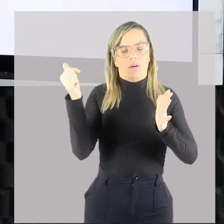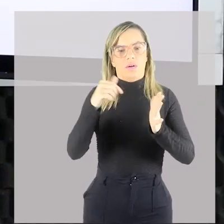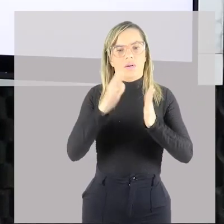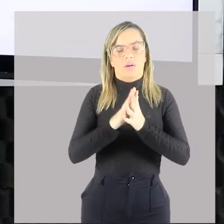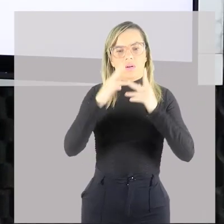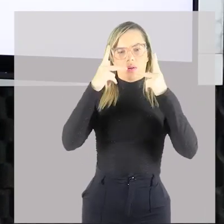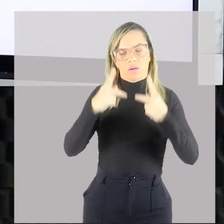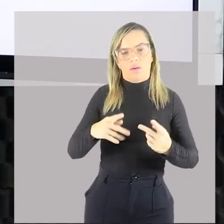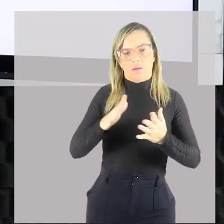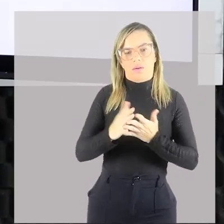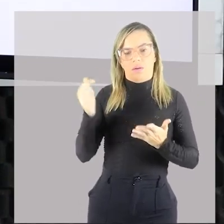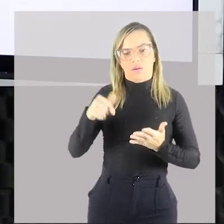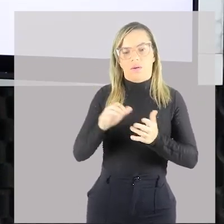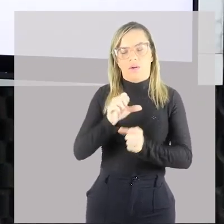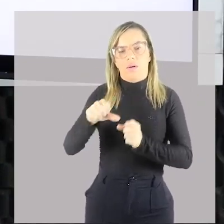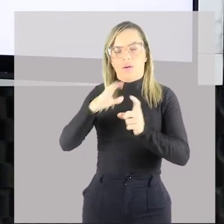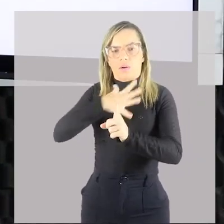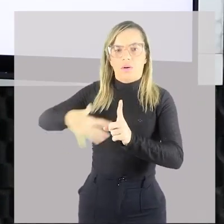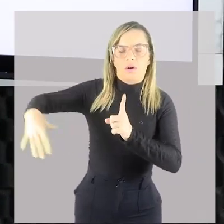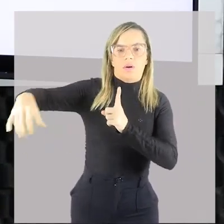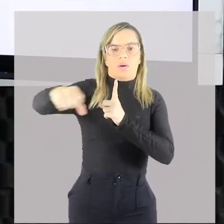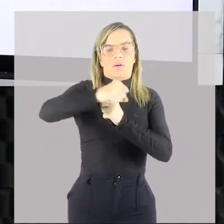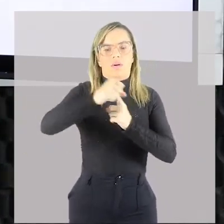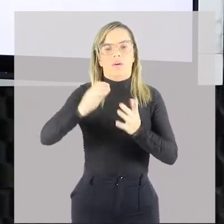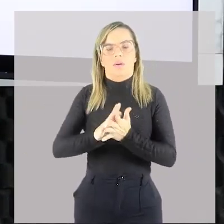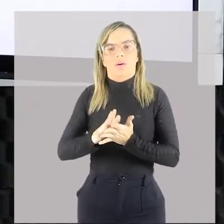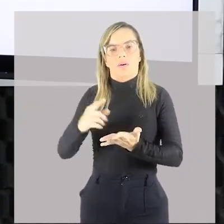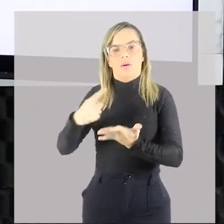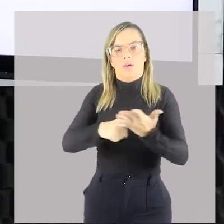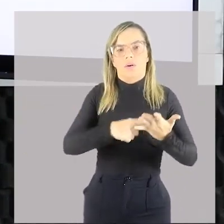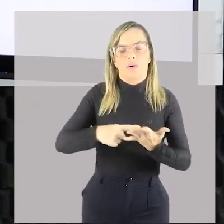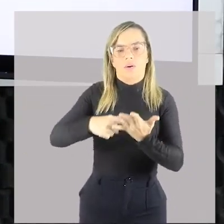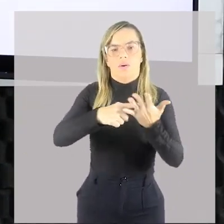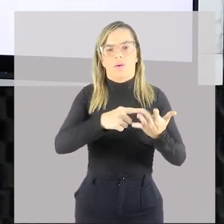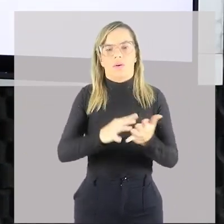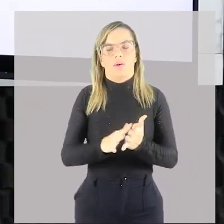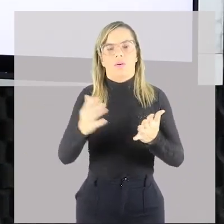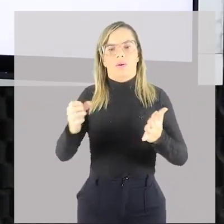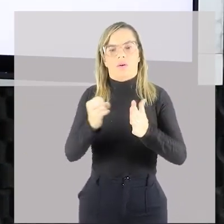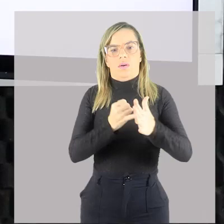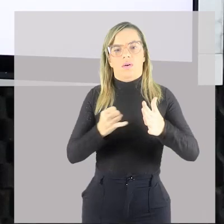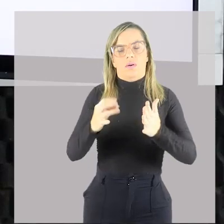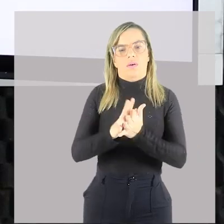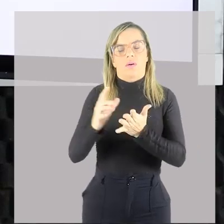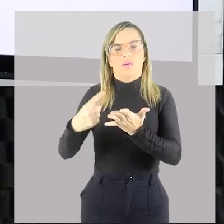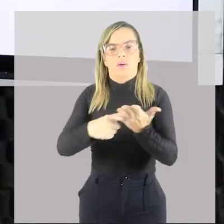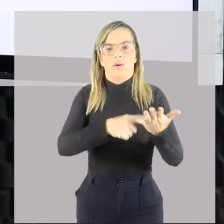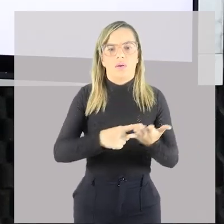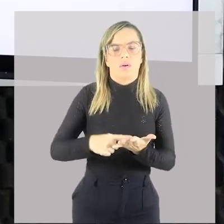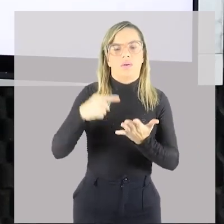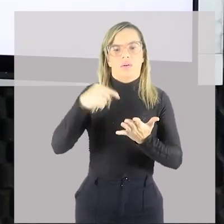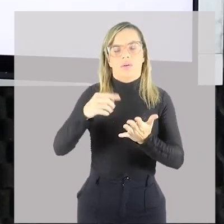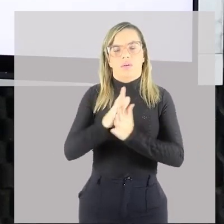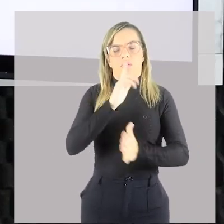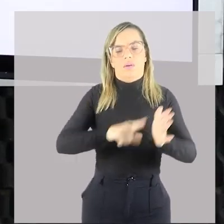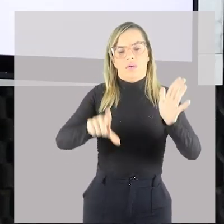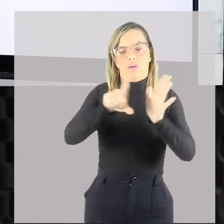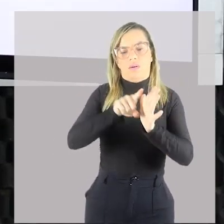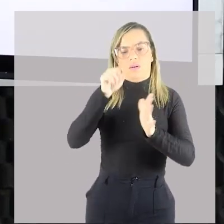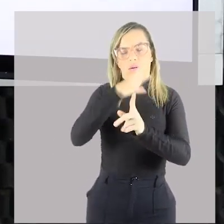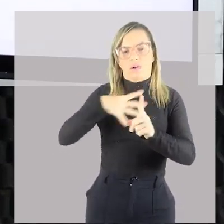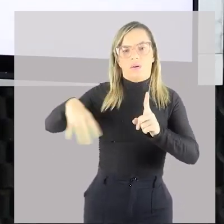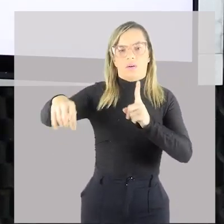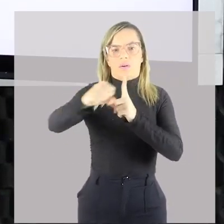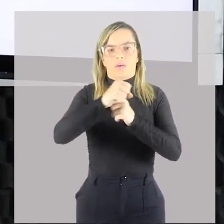natureza para o estágio social, através do contrato, ou seja, pela instituição do contrato, é que os seres humanos se fazem